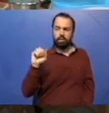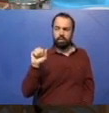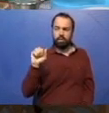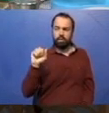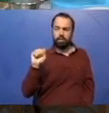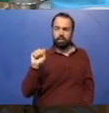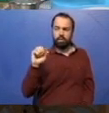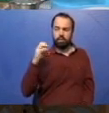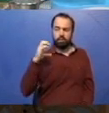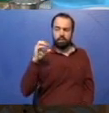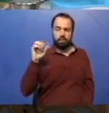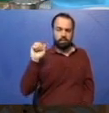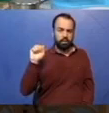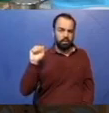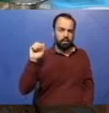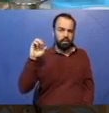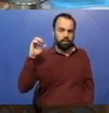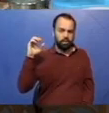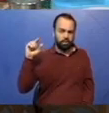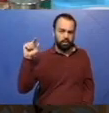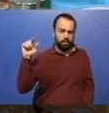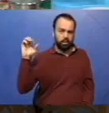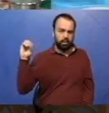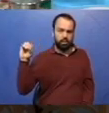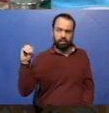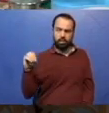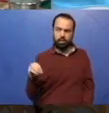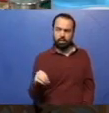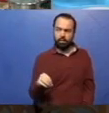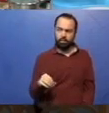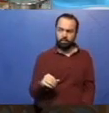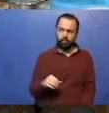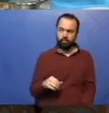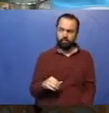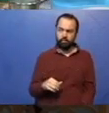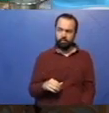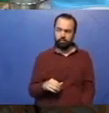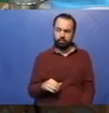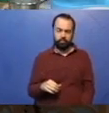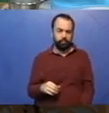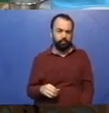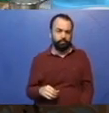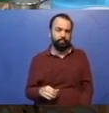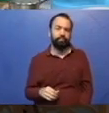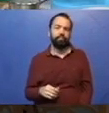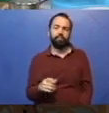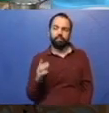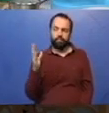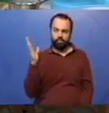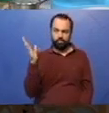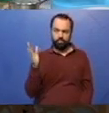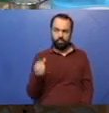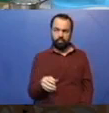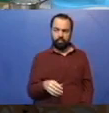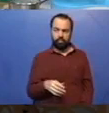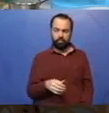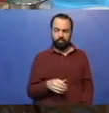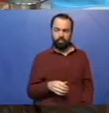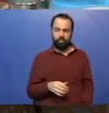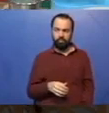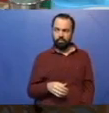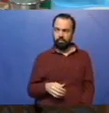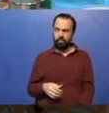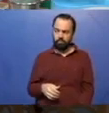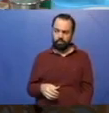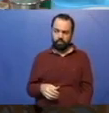o estado líquido, gotas de água, ou para o estado sólido, gelo, originando as nuvens. E